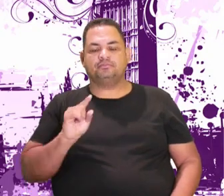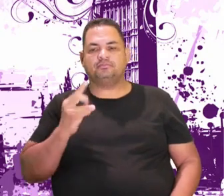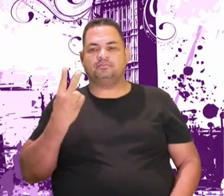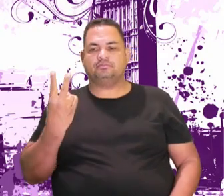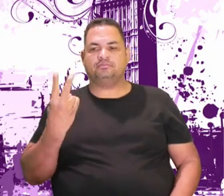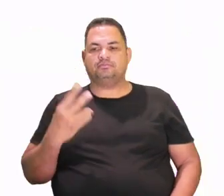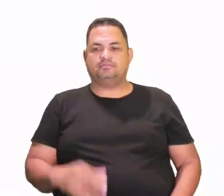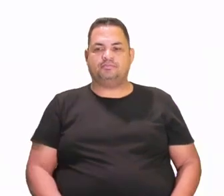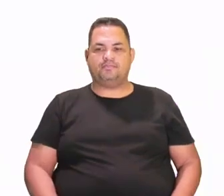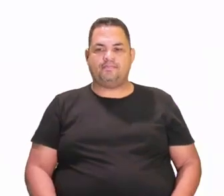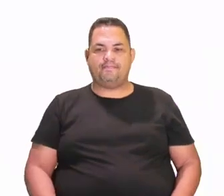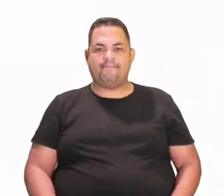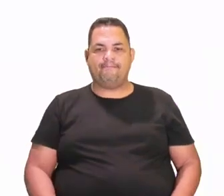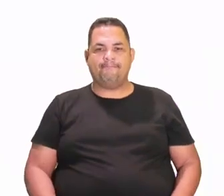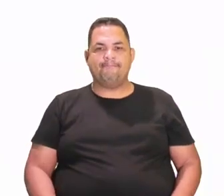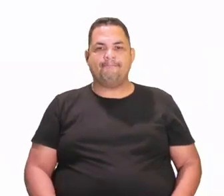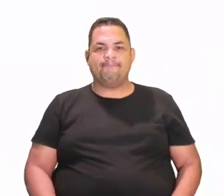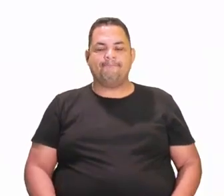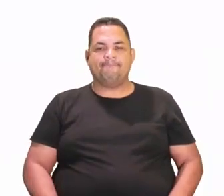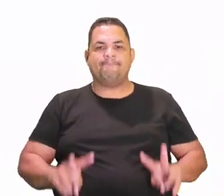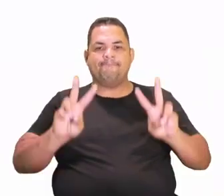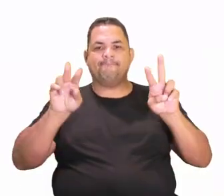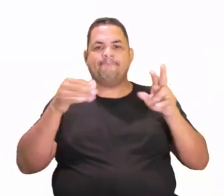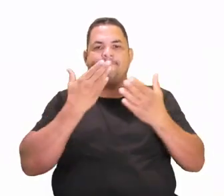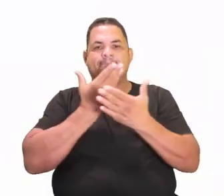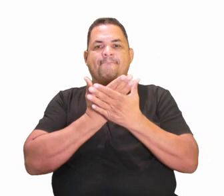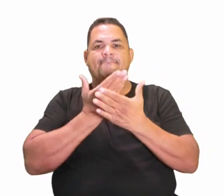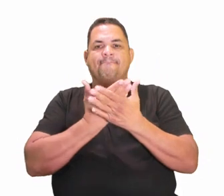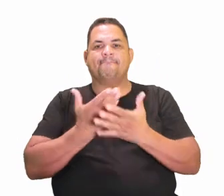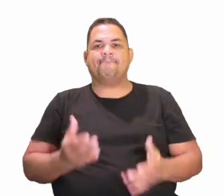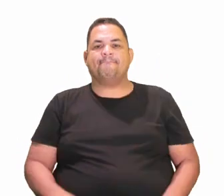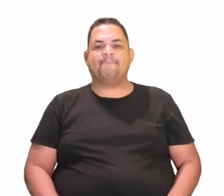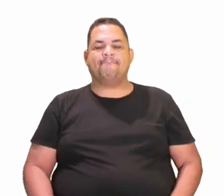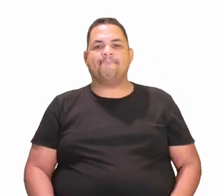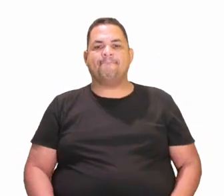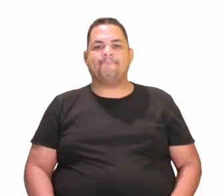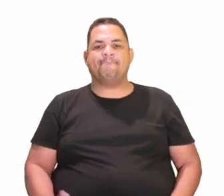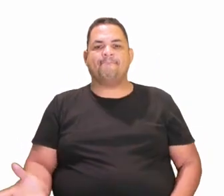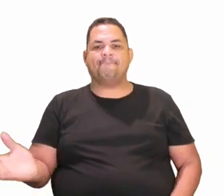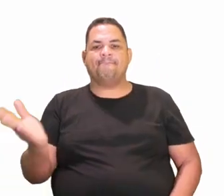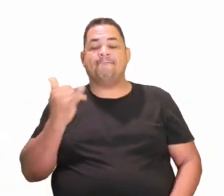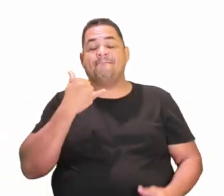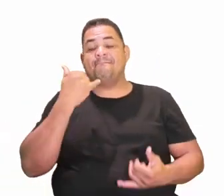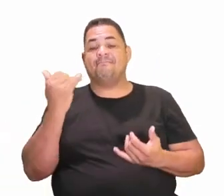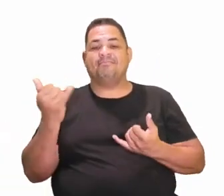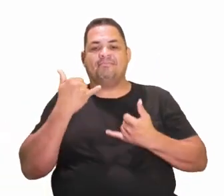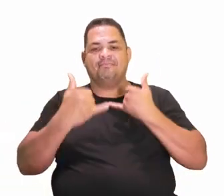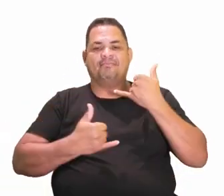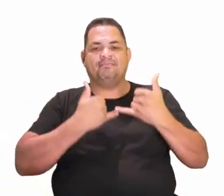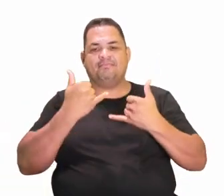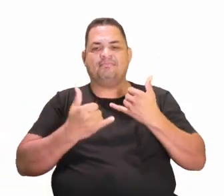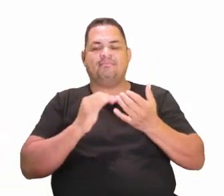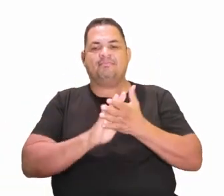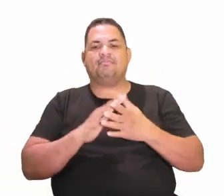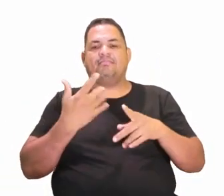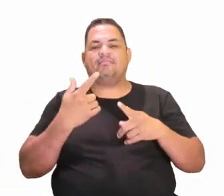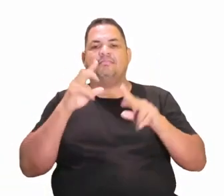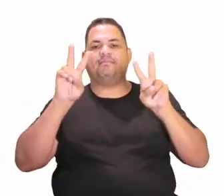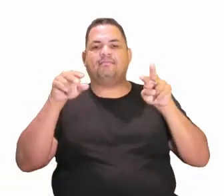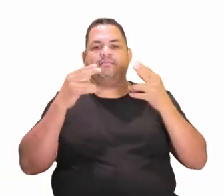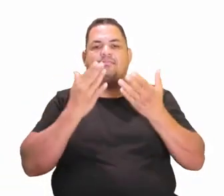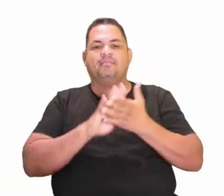6.2. E o título da aula foi esse, Let's Have Fun, vamos nos divertir. Porque falamos